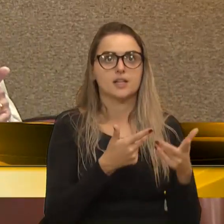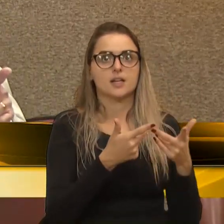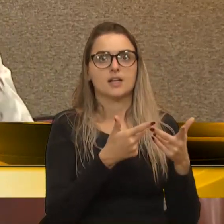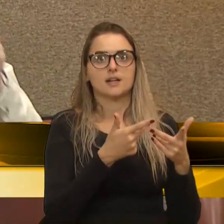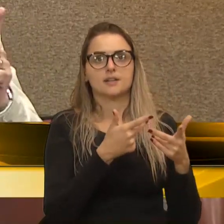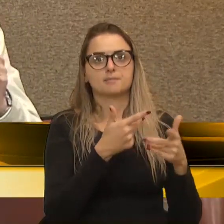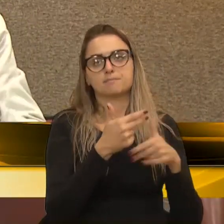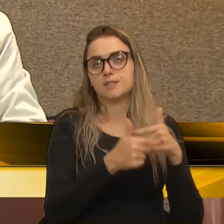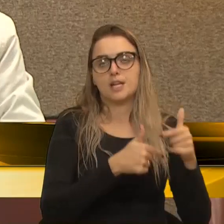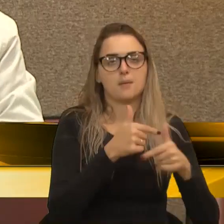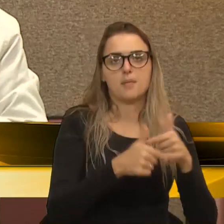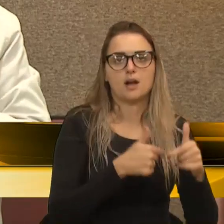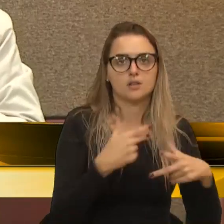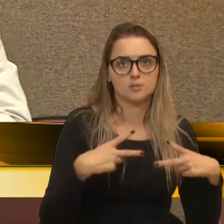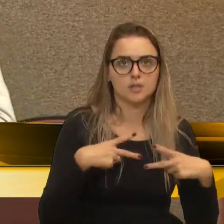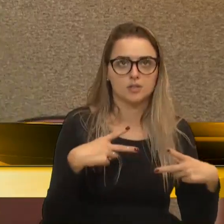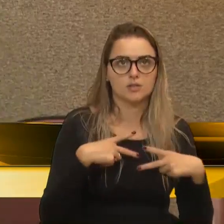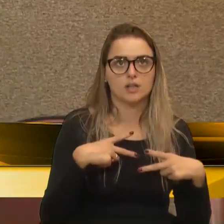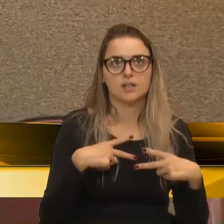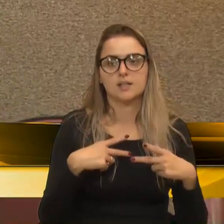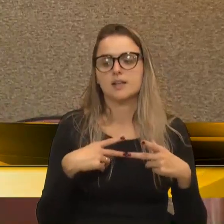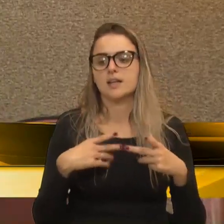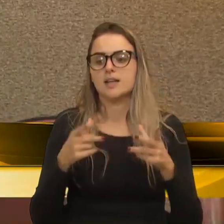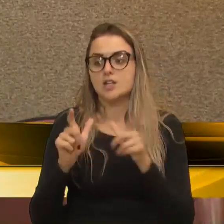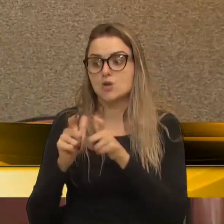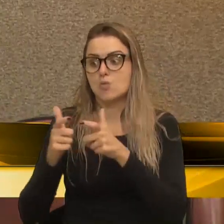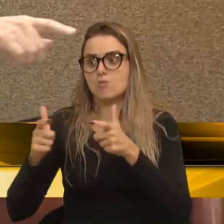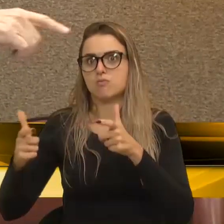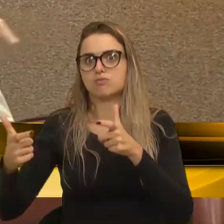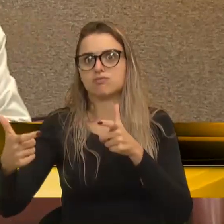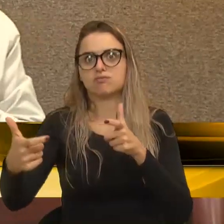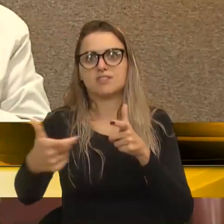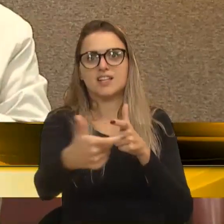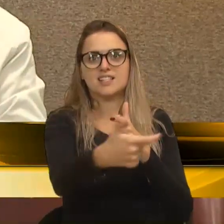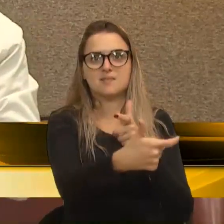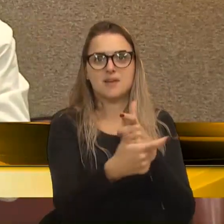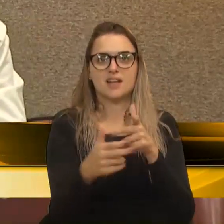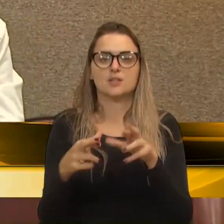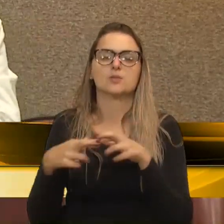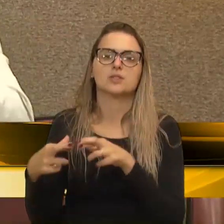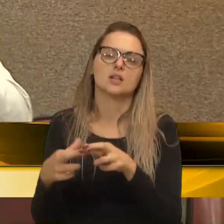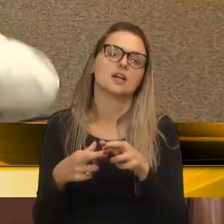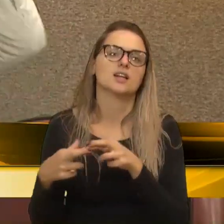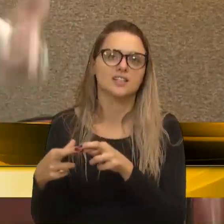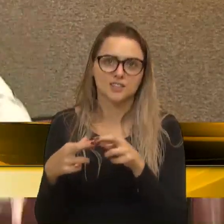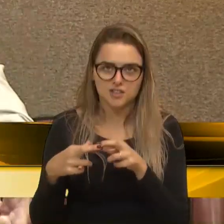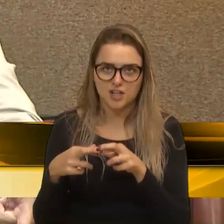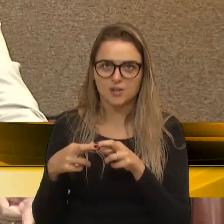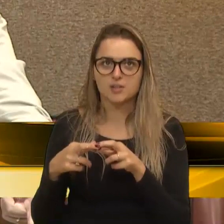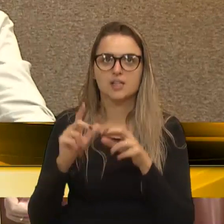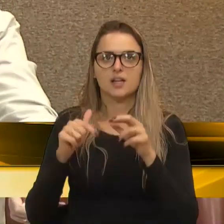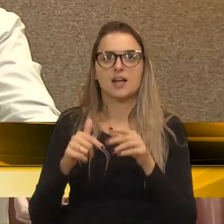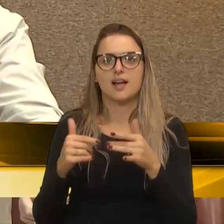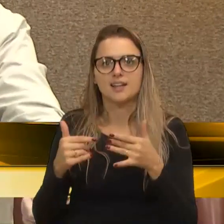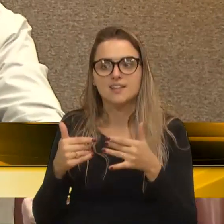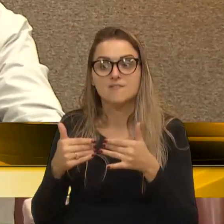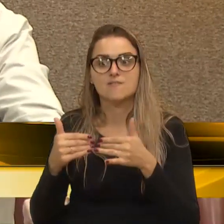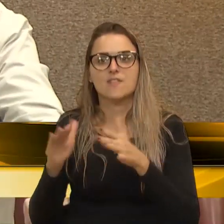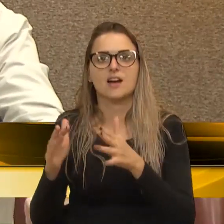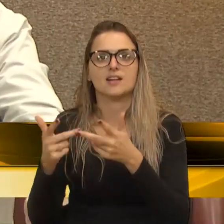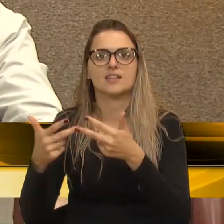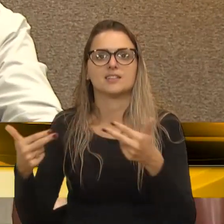particulares, e a expansão regional do município é que vão os equipamentos